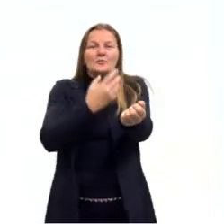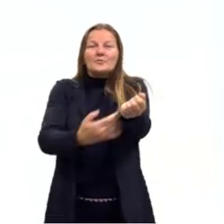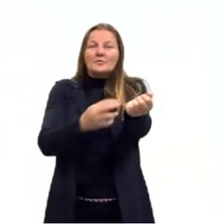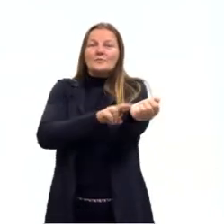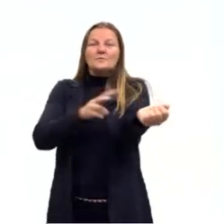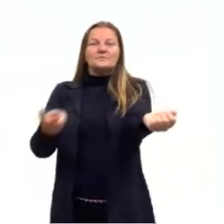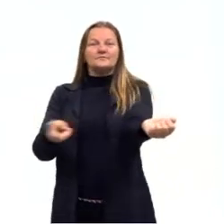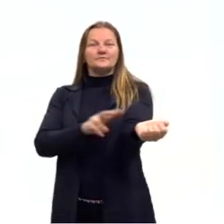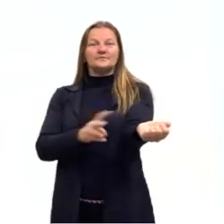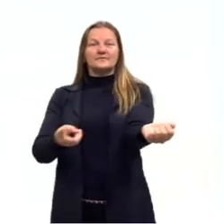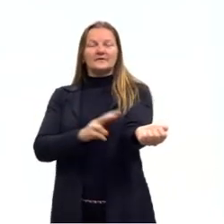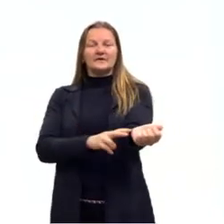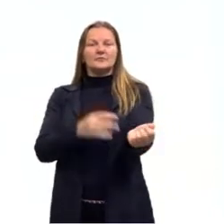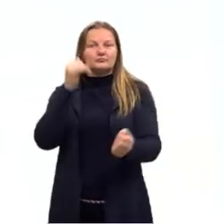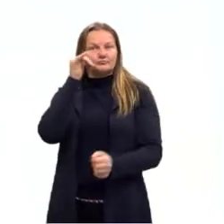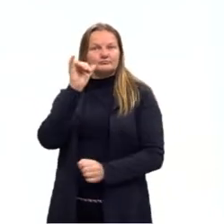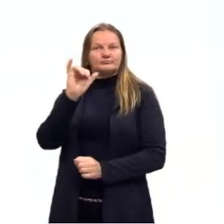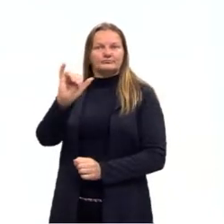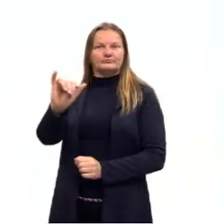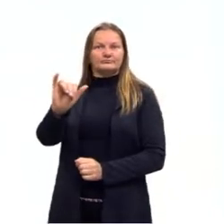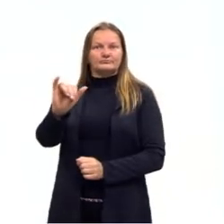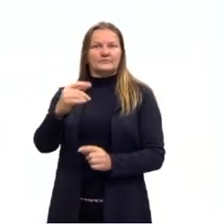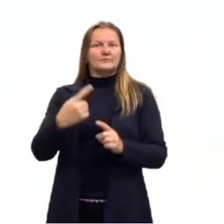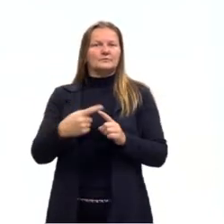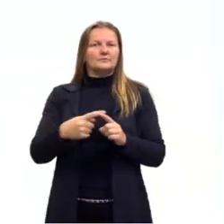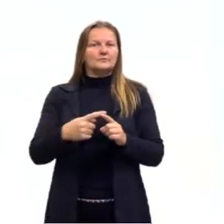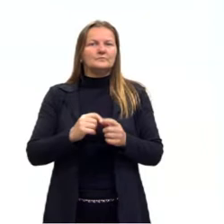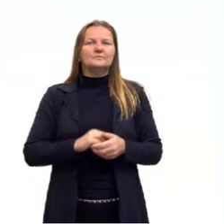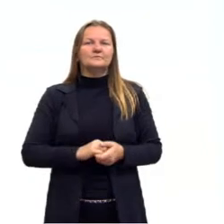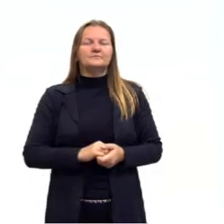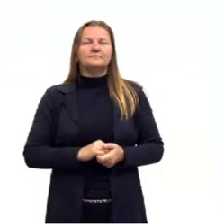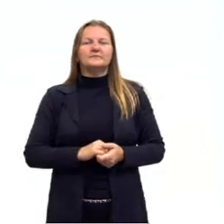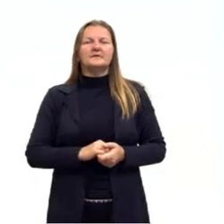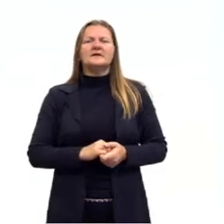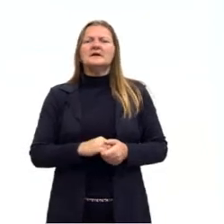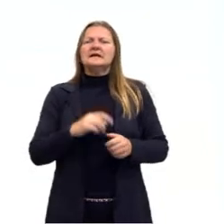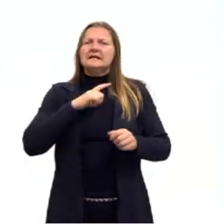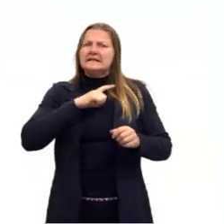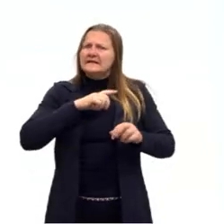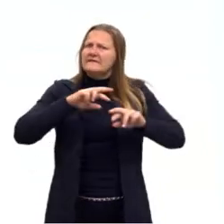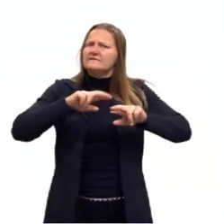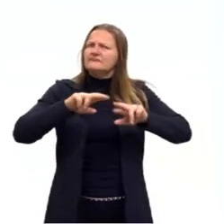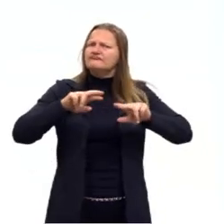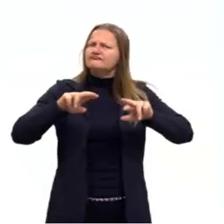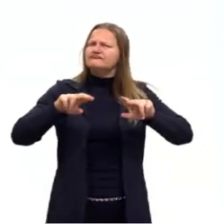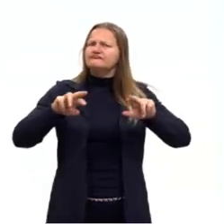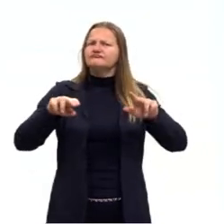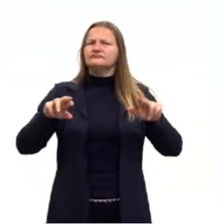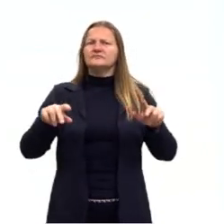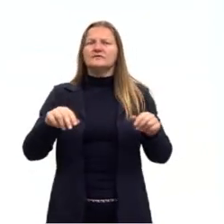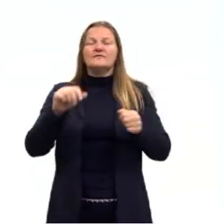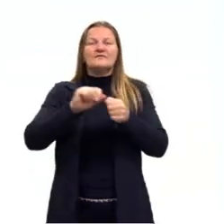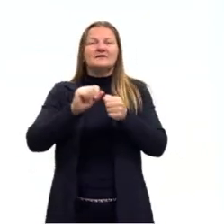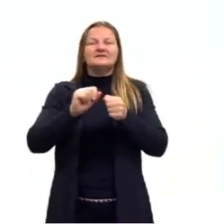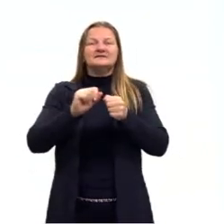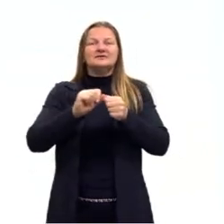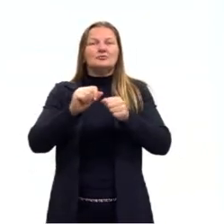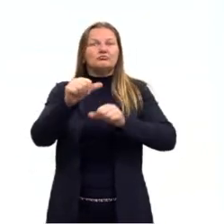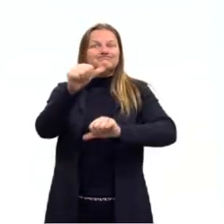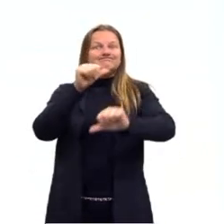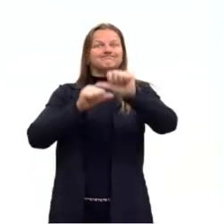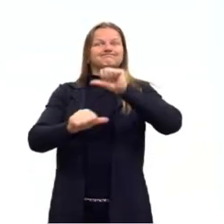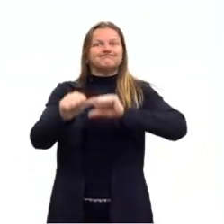sanguíneas eram evitadas uma vez que em muitos casos elas faziam o